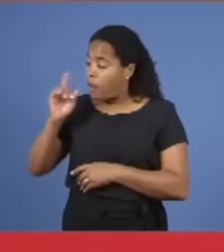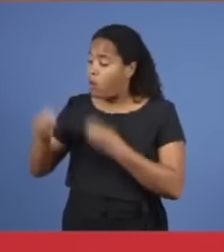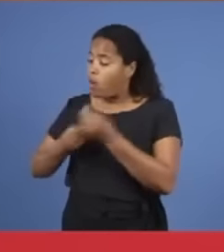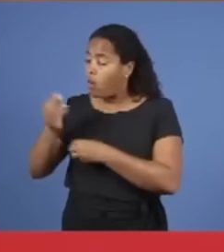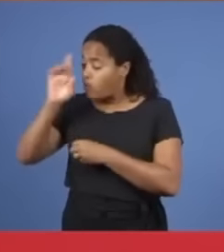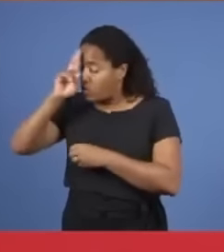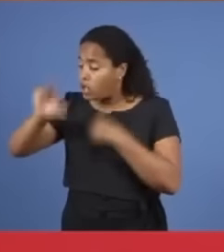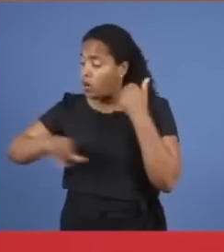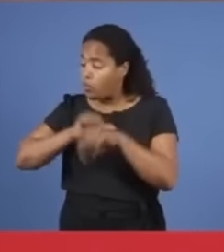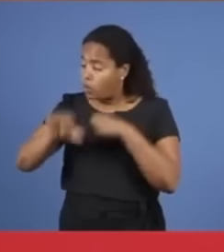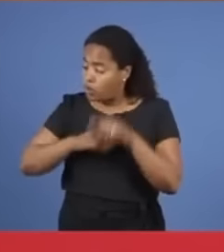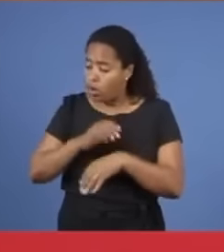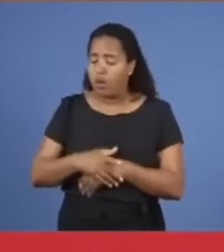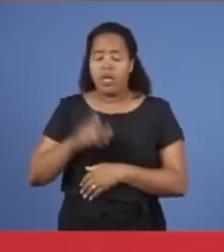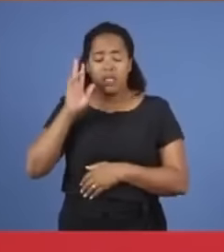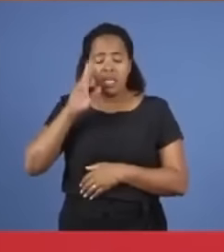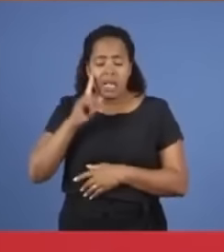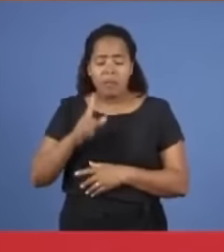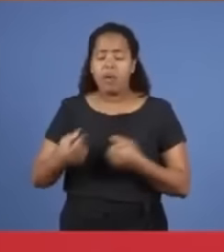viemos